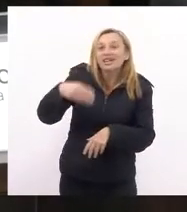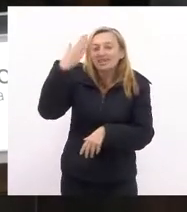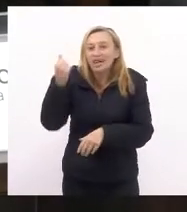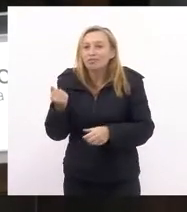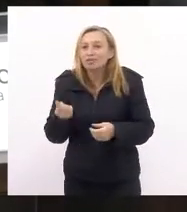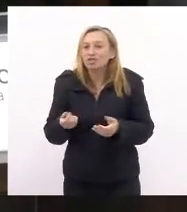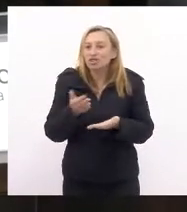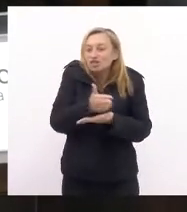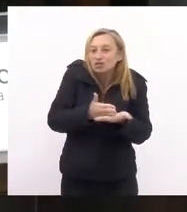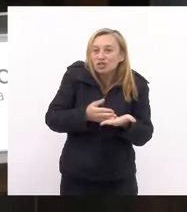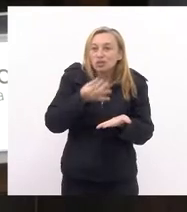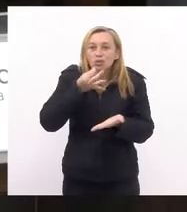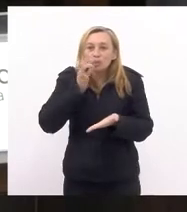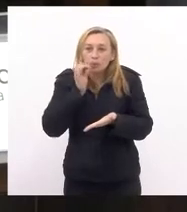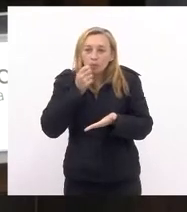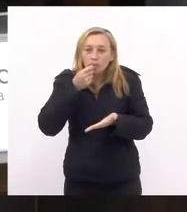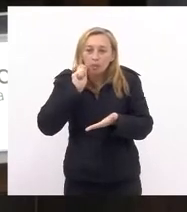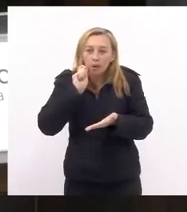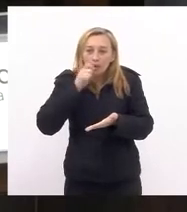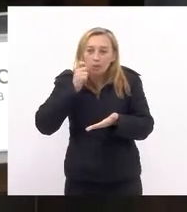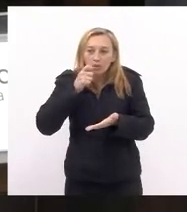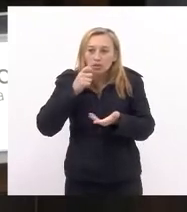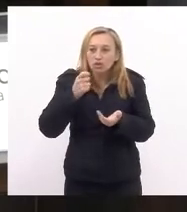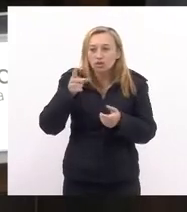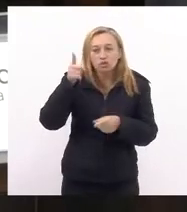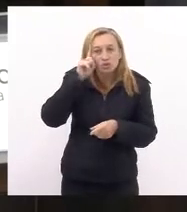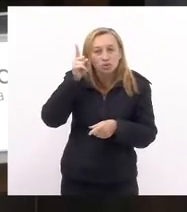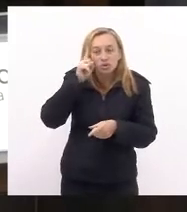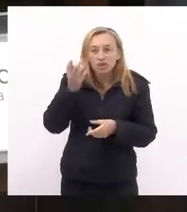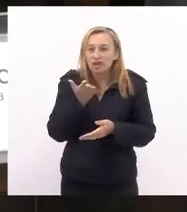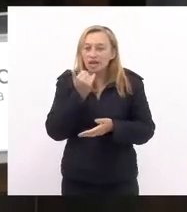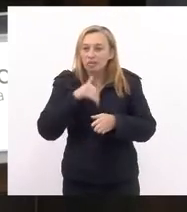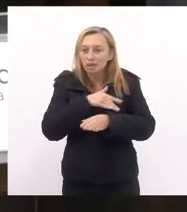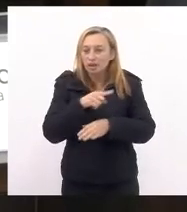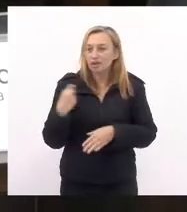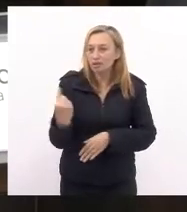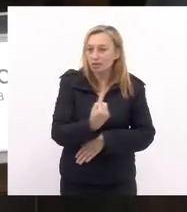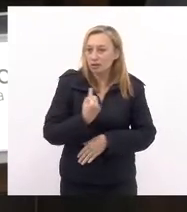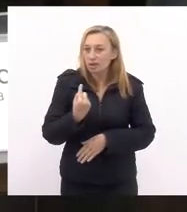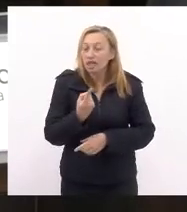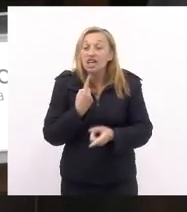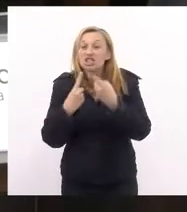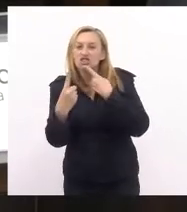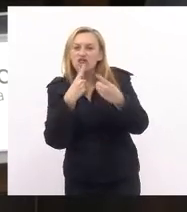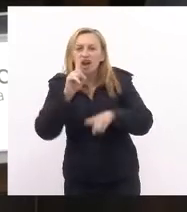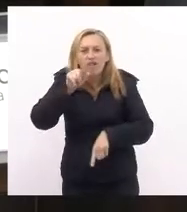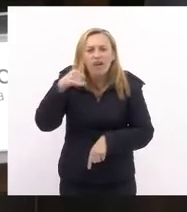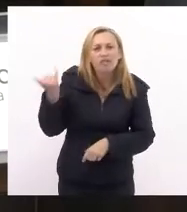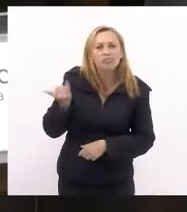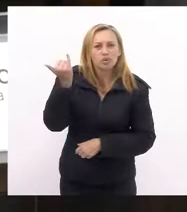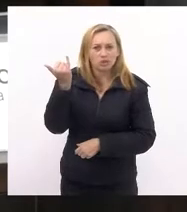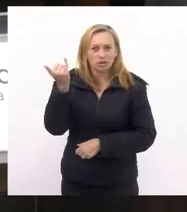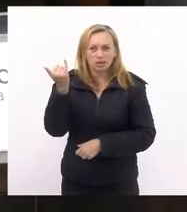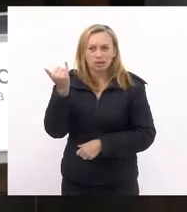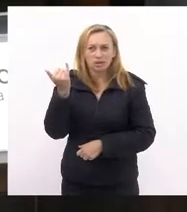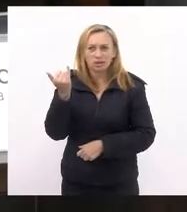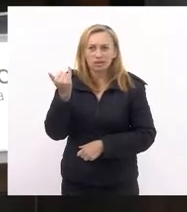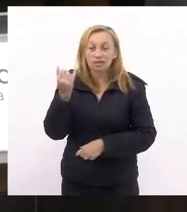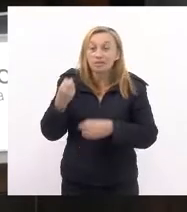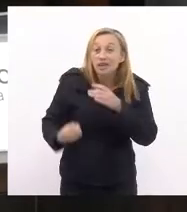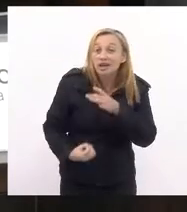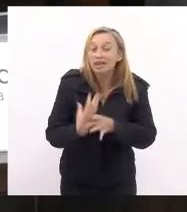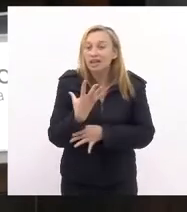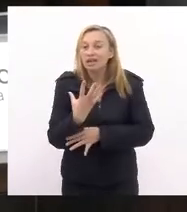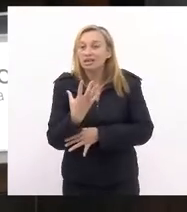pão de cada dia que nos alimenta entre nós. Esse diálogo é muito importante para a